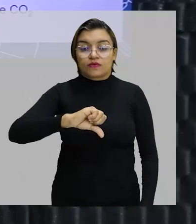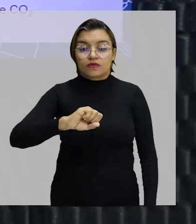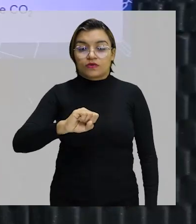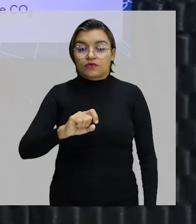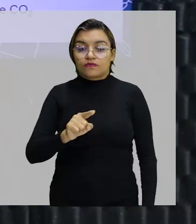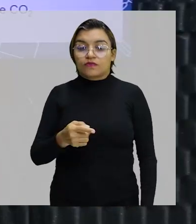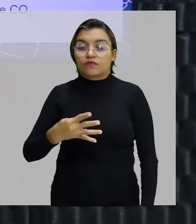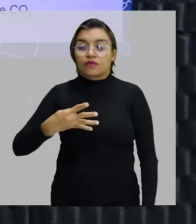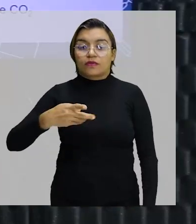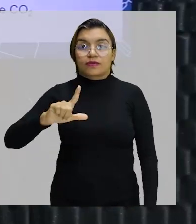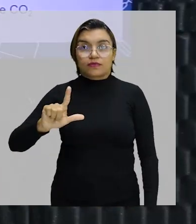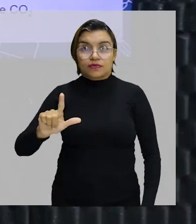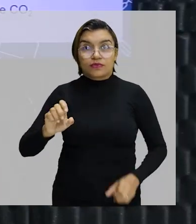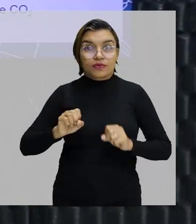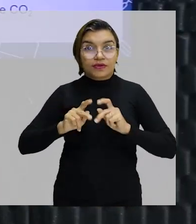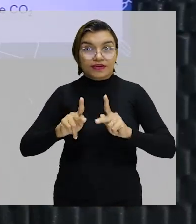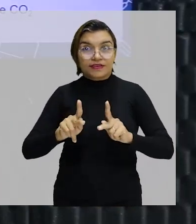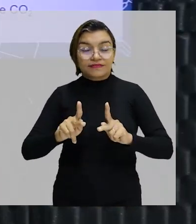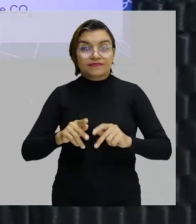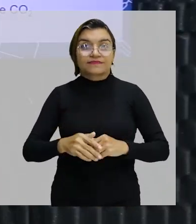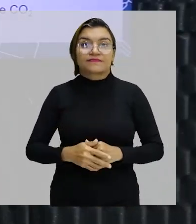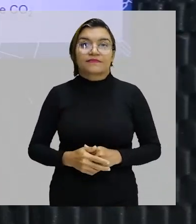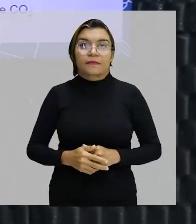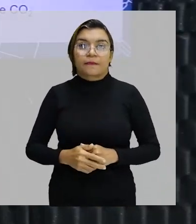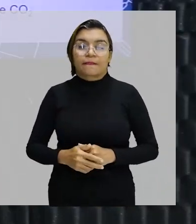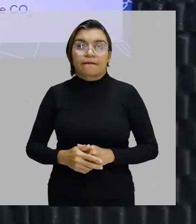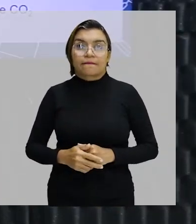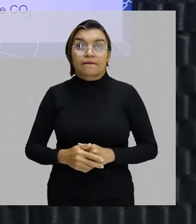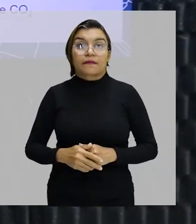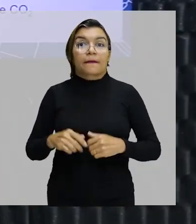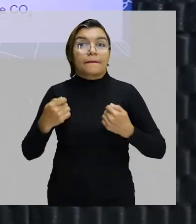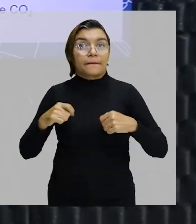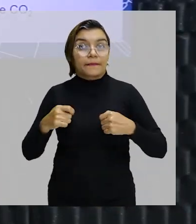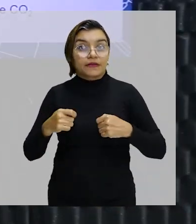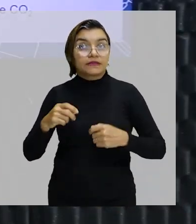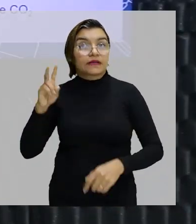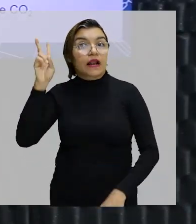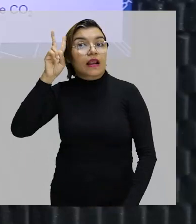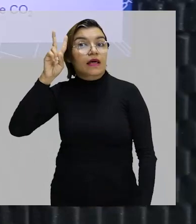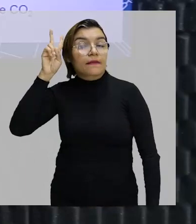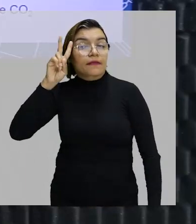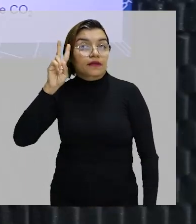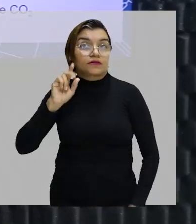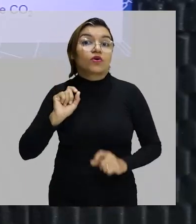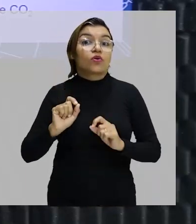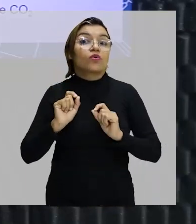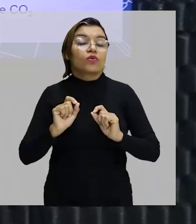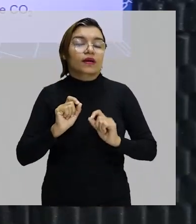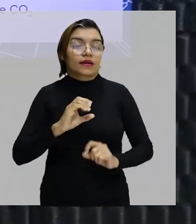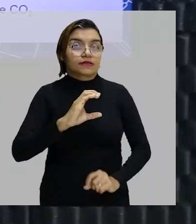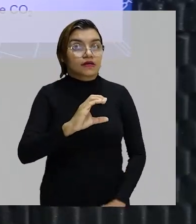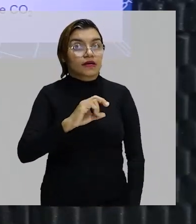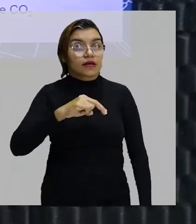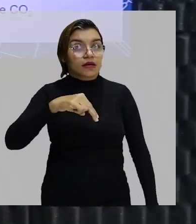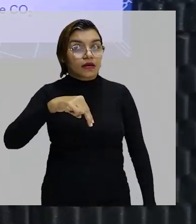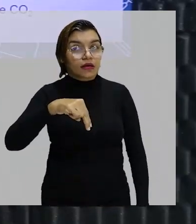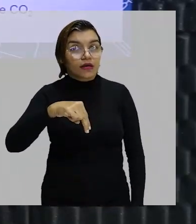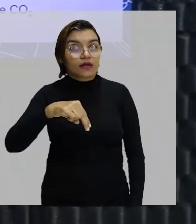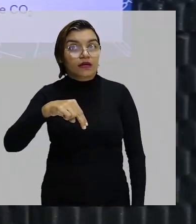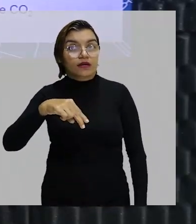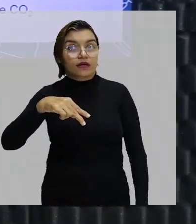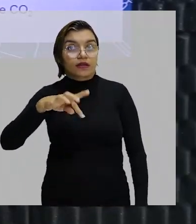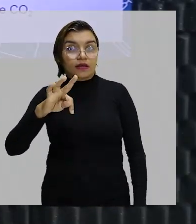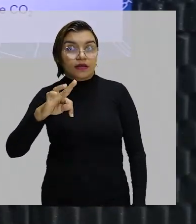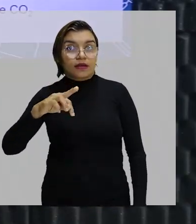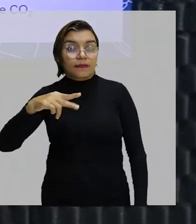98,4 litros. Show de bola, turminha? Só devemos lembrar que nas CNTP, o volume